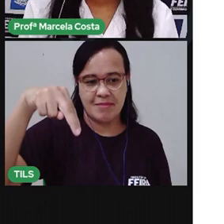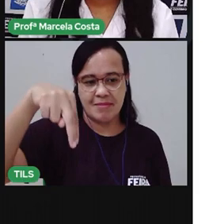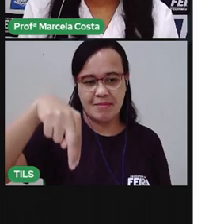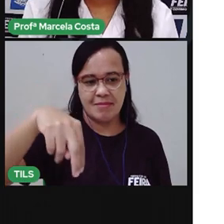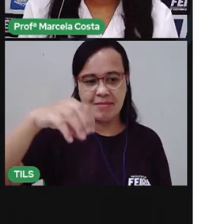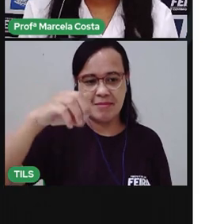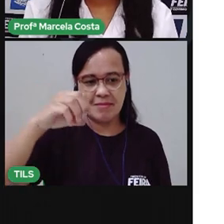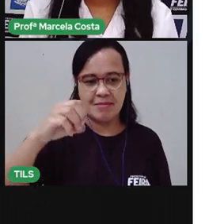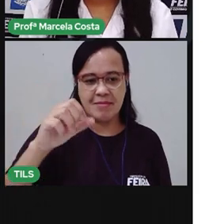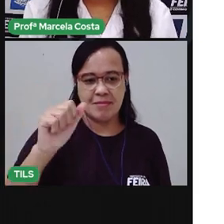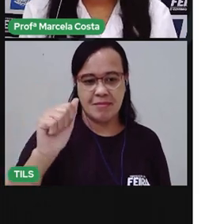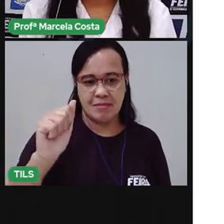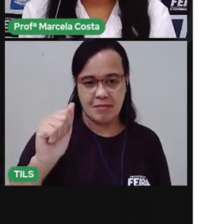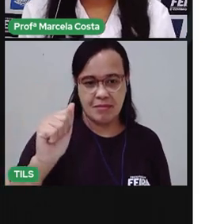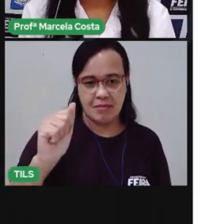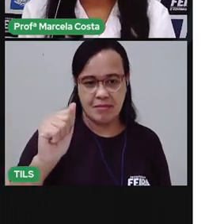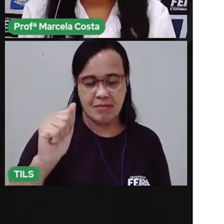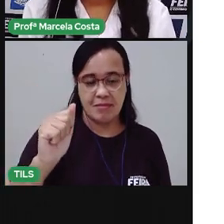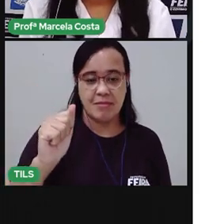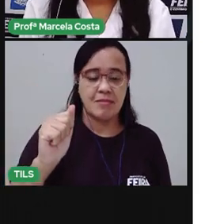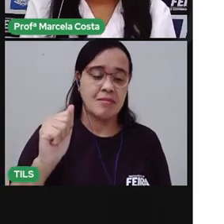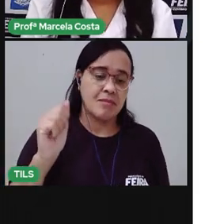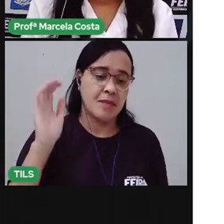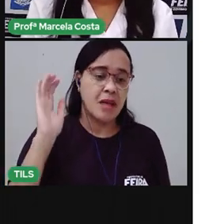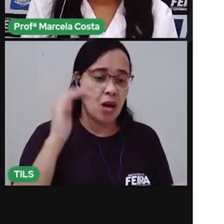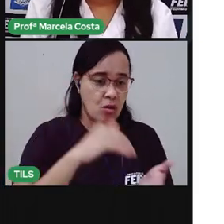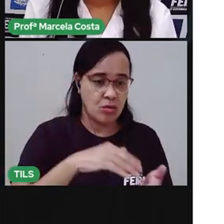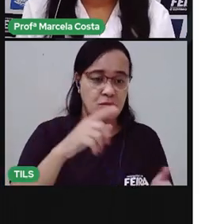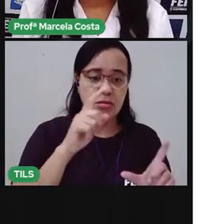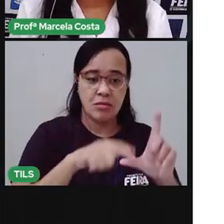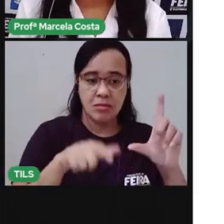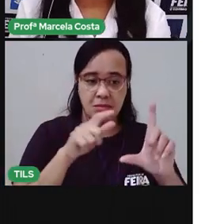é a letra C E qual é a última letra